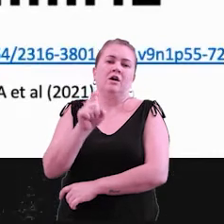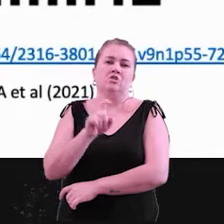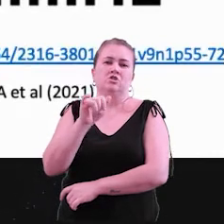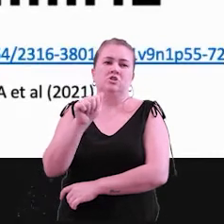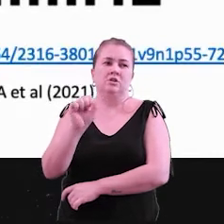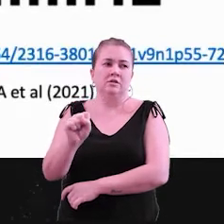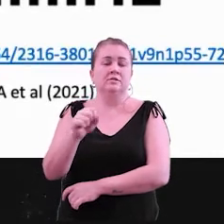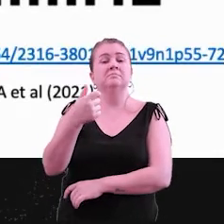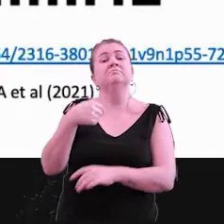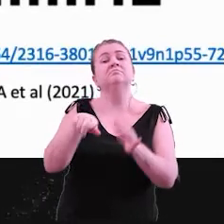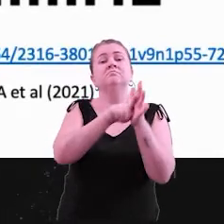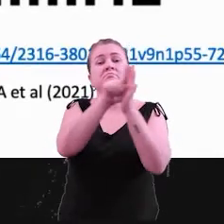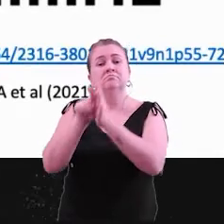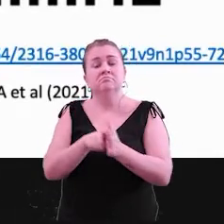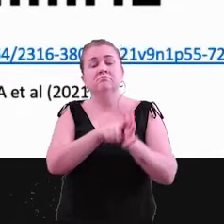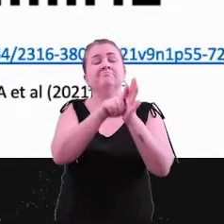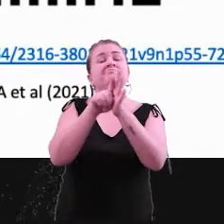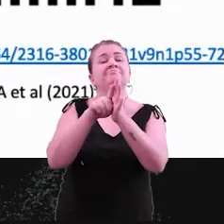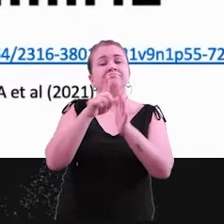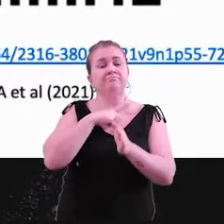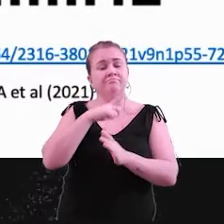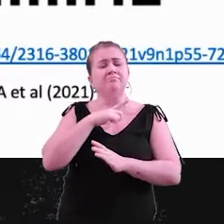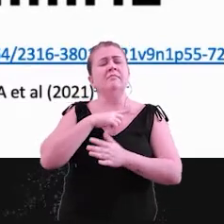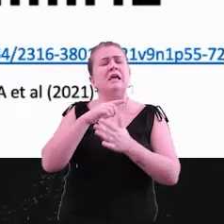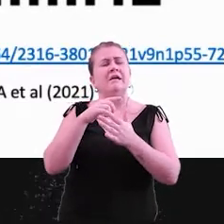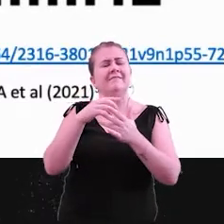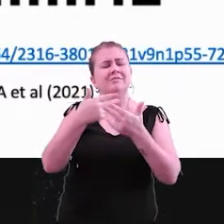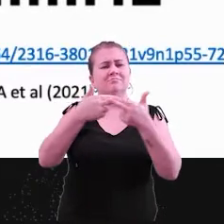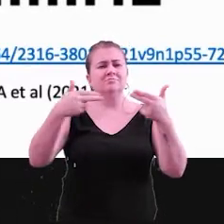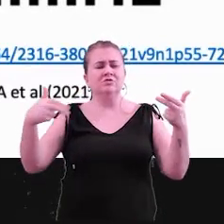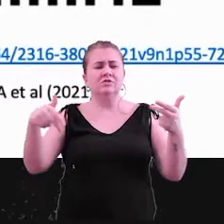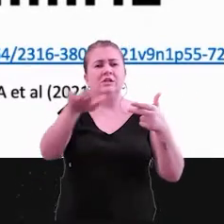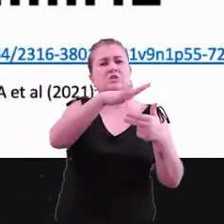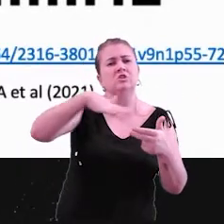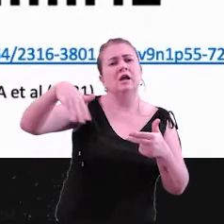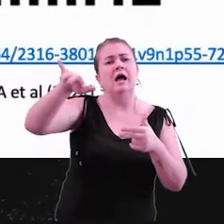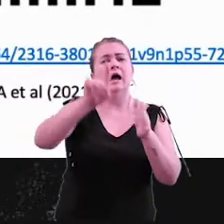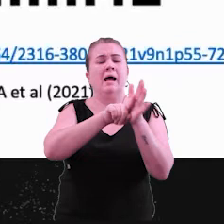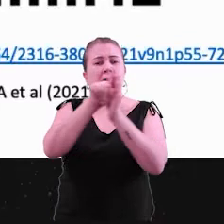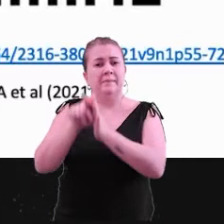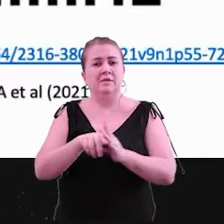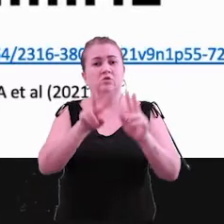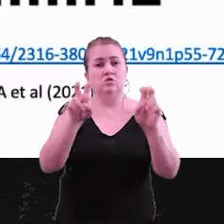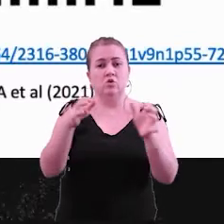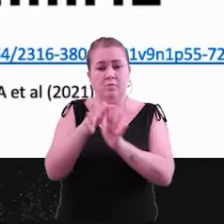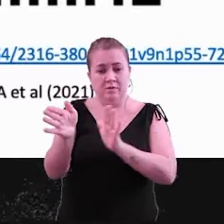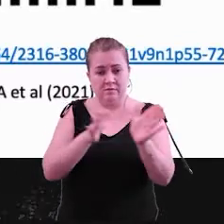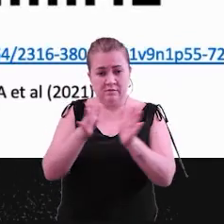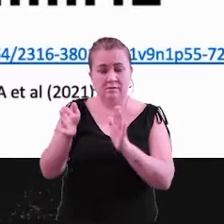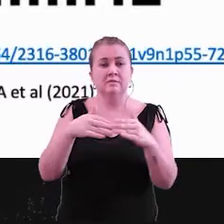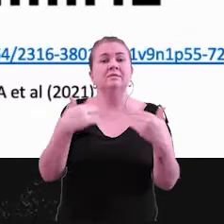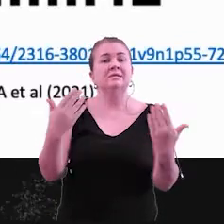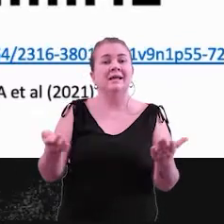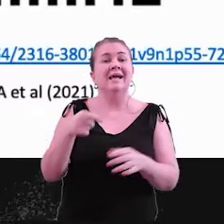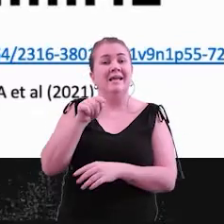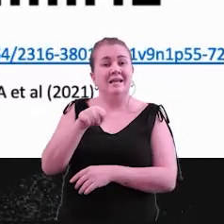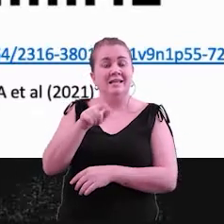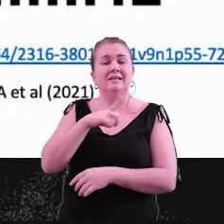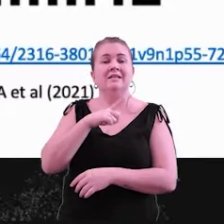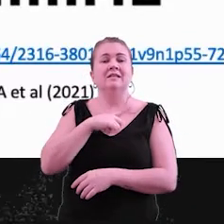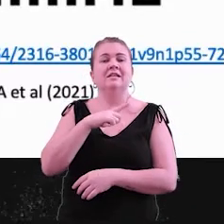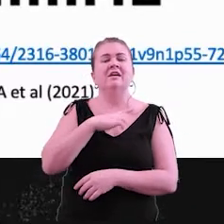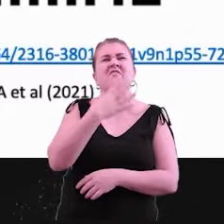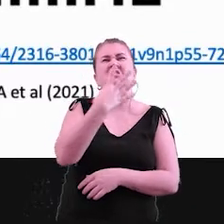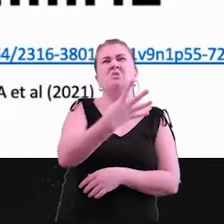dessa rede, eles aplicaram 4.700 questionários, e só para